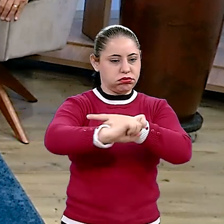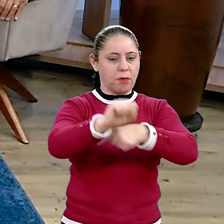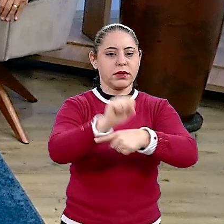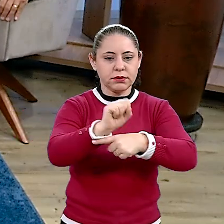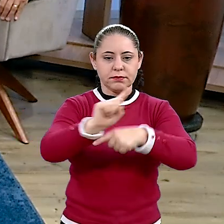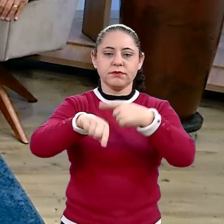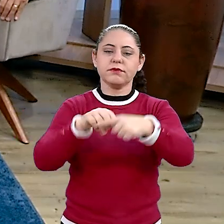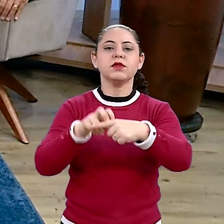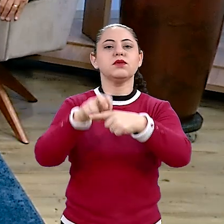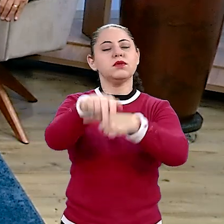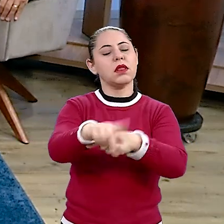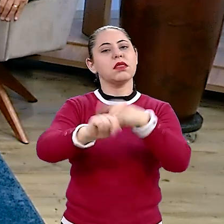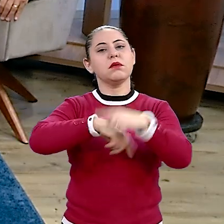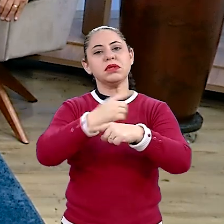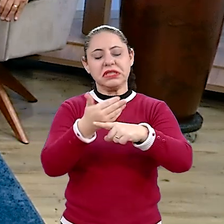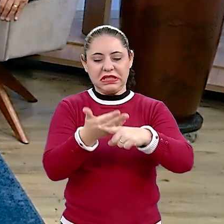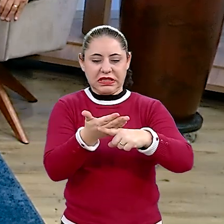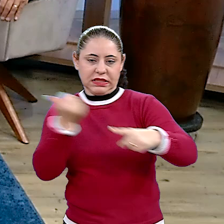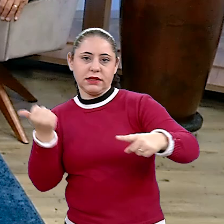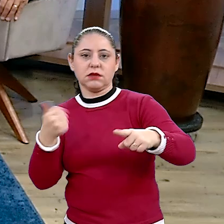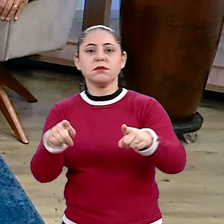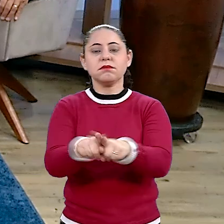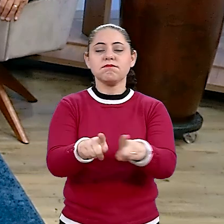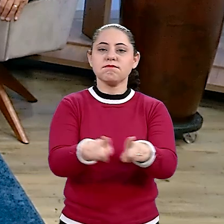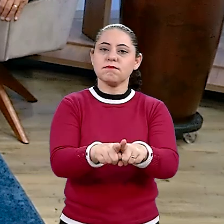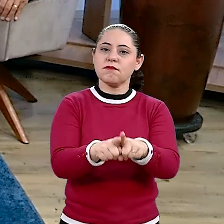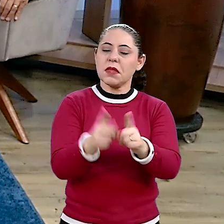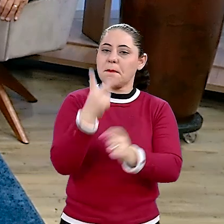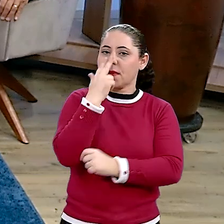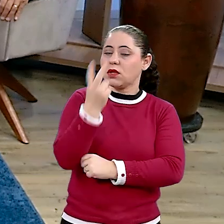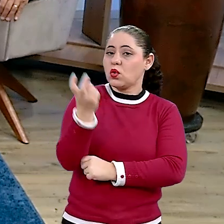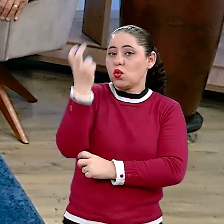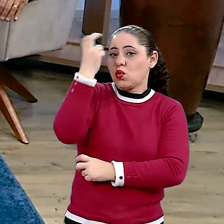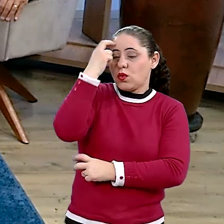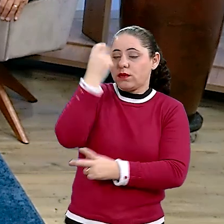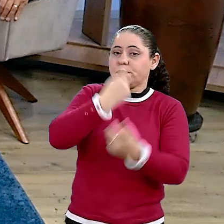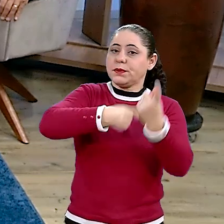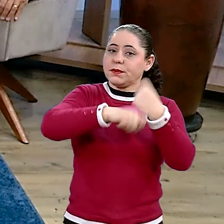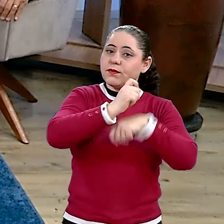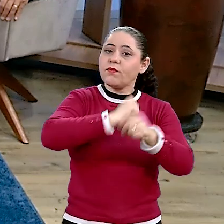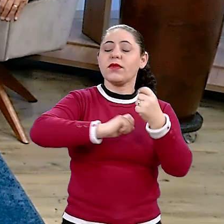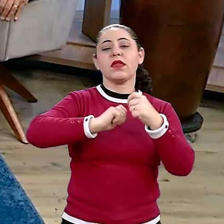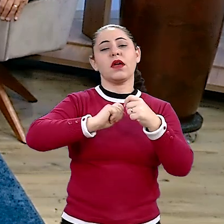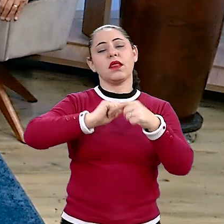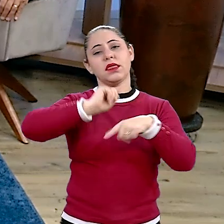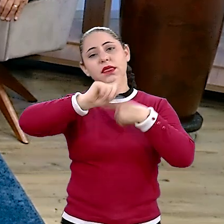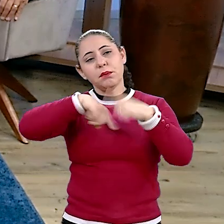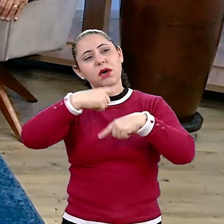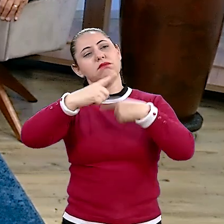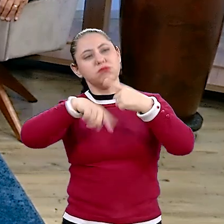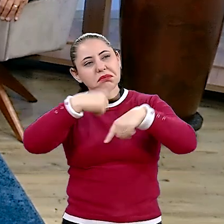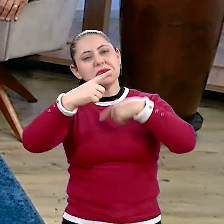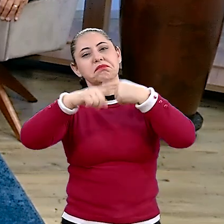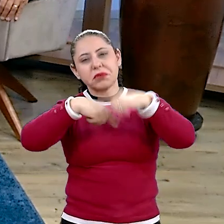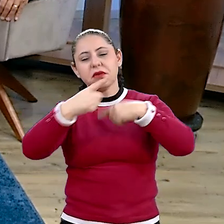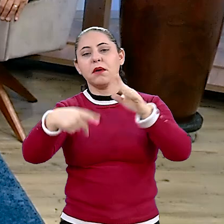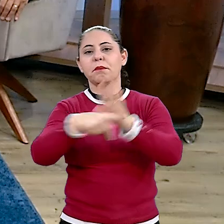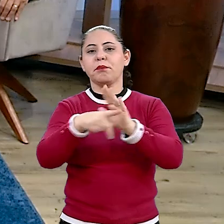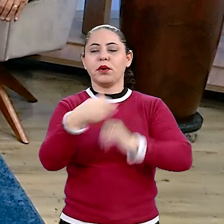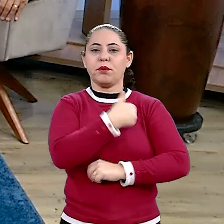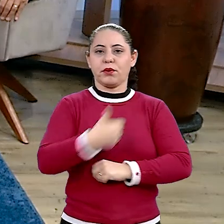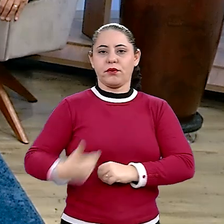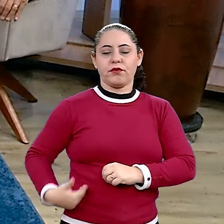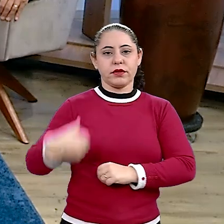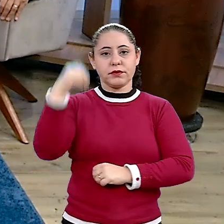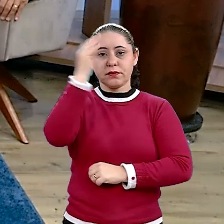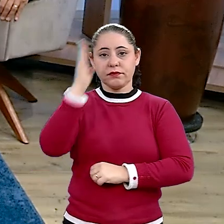foi retirado. É uma questão, acredito que cultural, das gestões que se sucederam no próprio